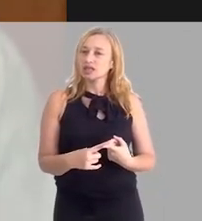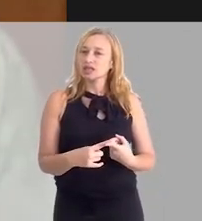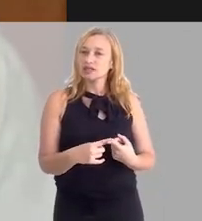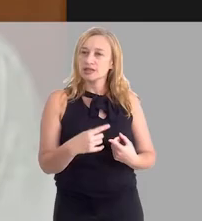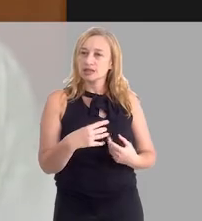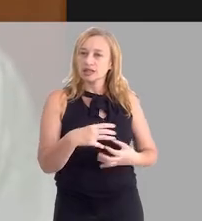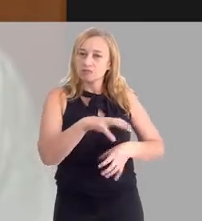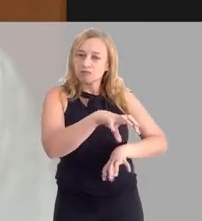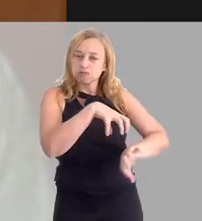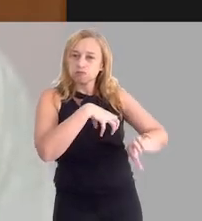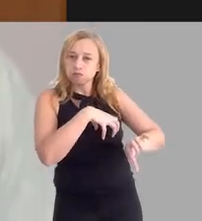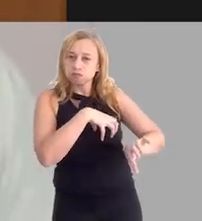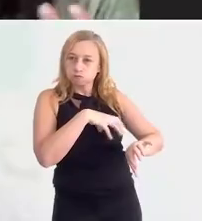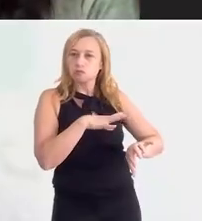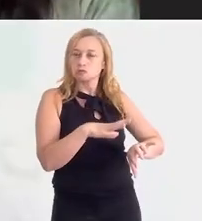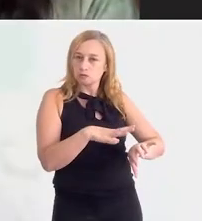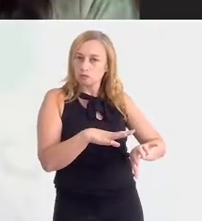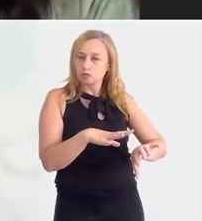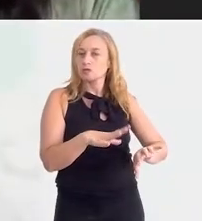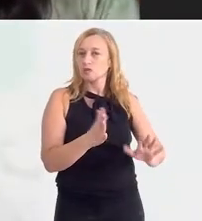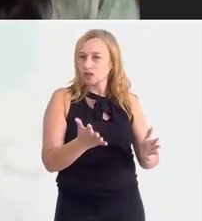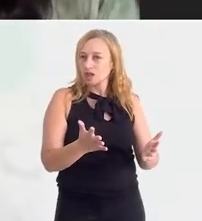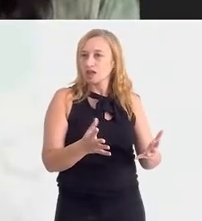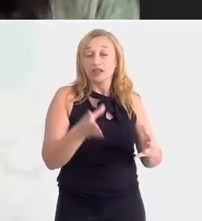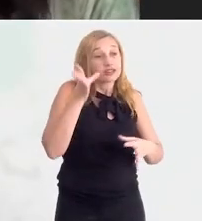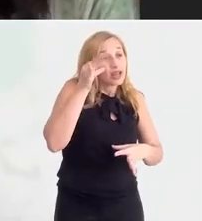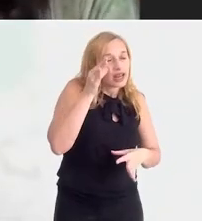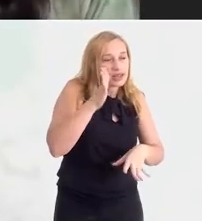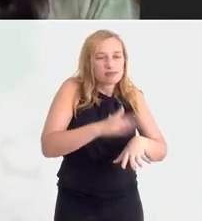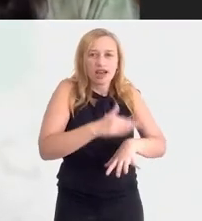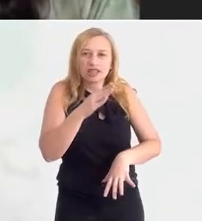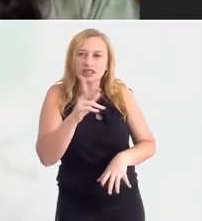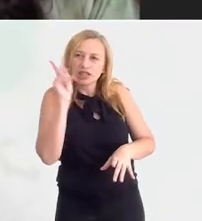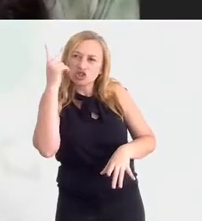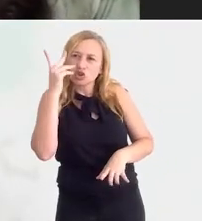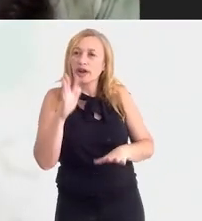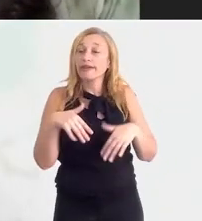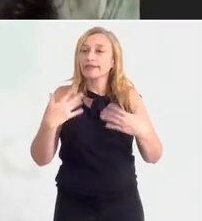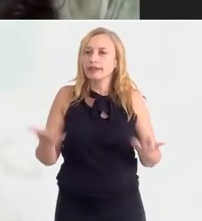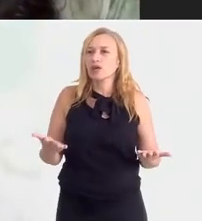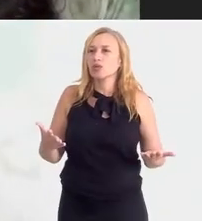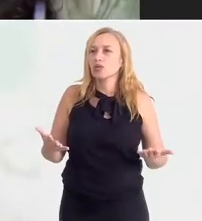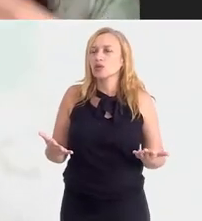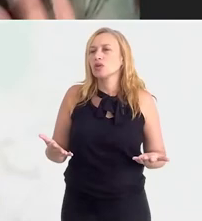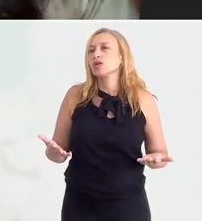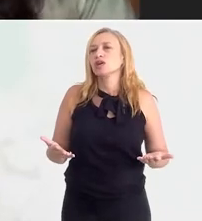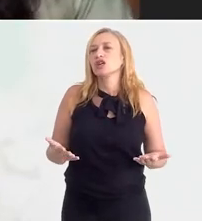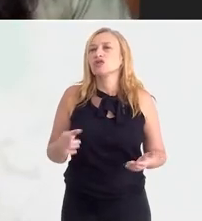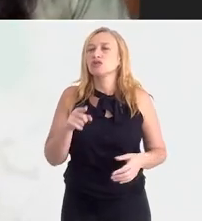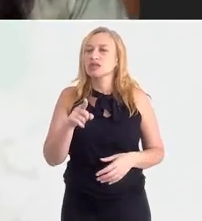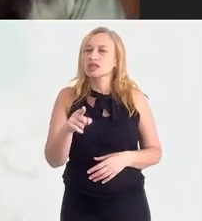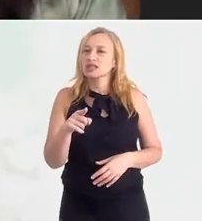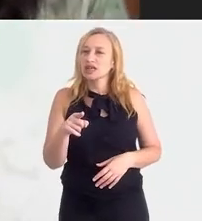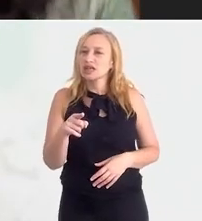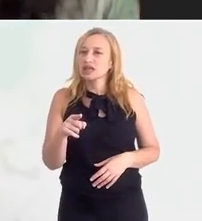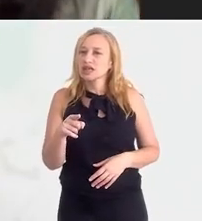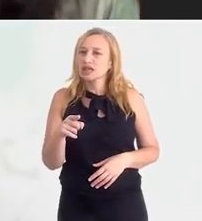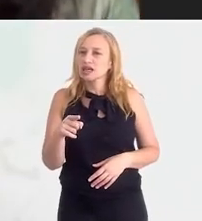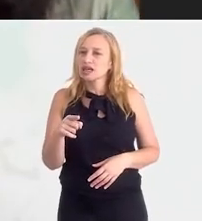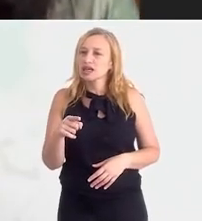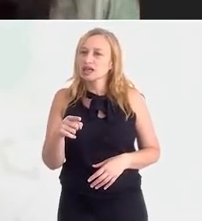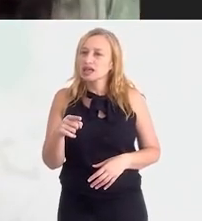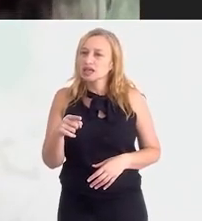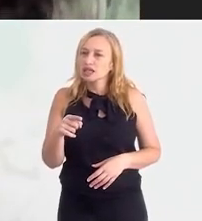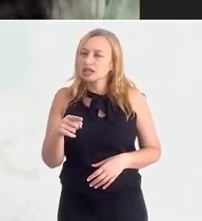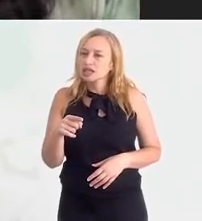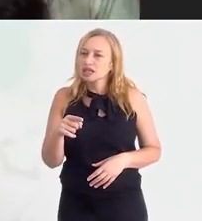coisas acontecem, né? Que o interesse acontece, que a gente sente mais na história. Então, assim, uma personagem que você tenha se identificado